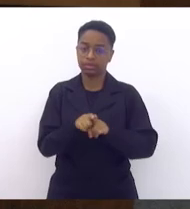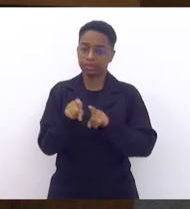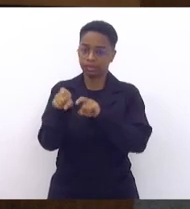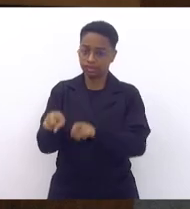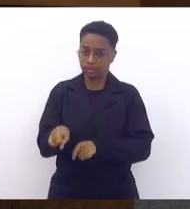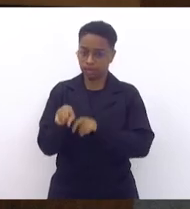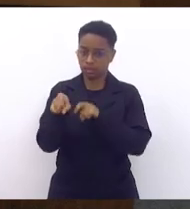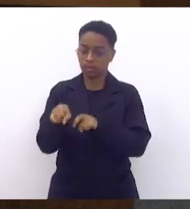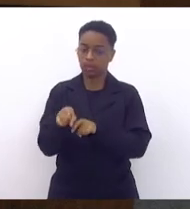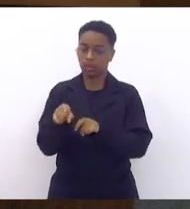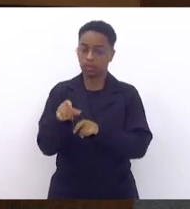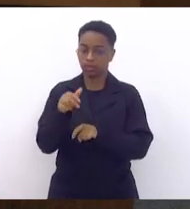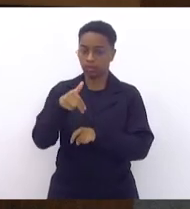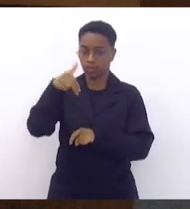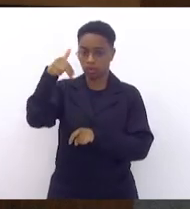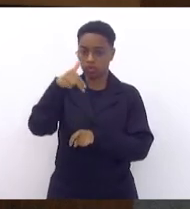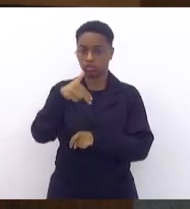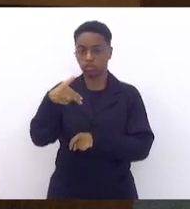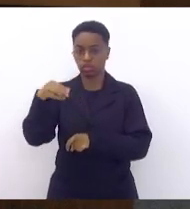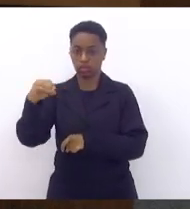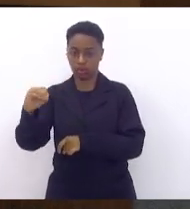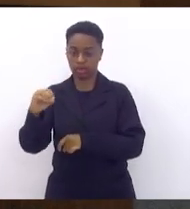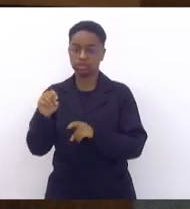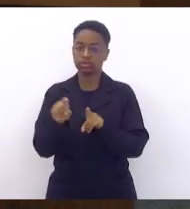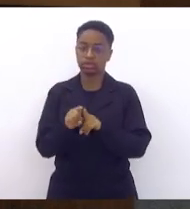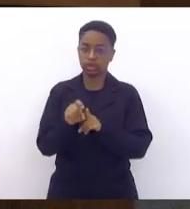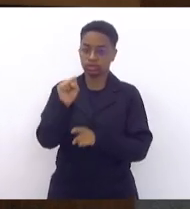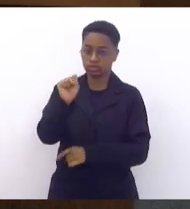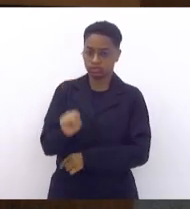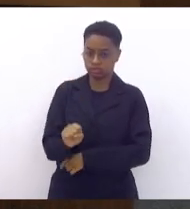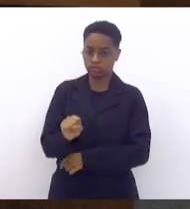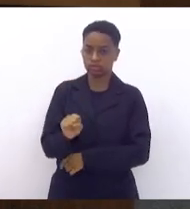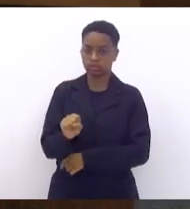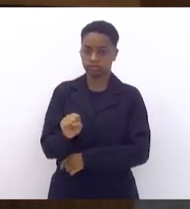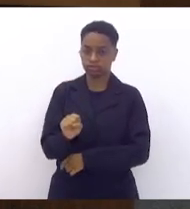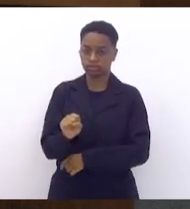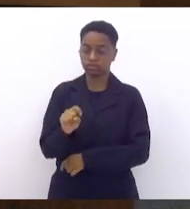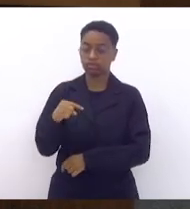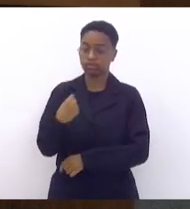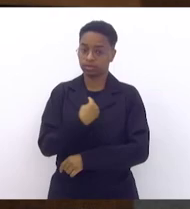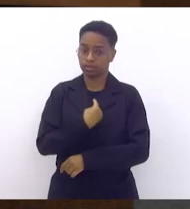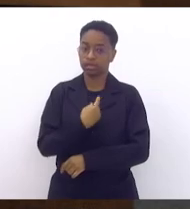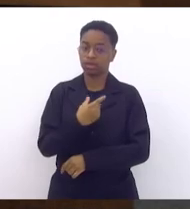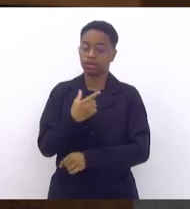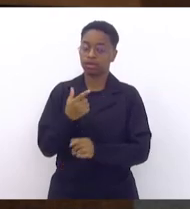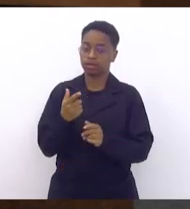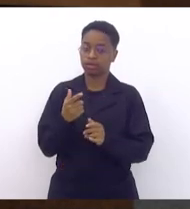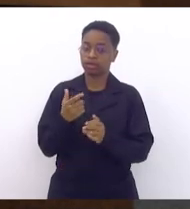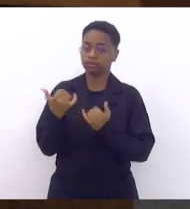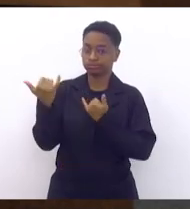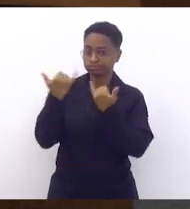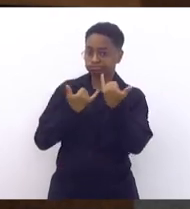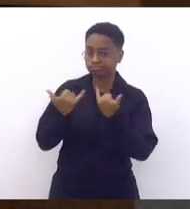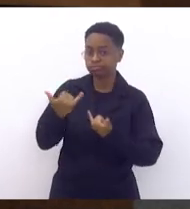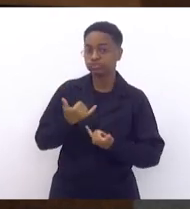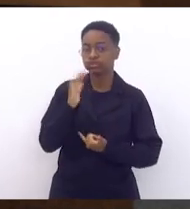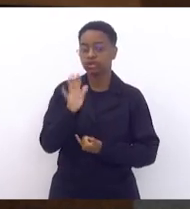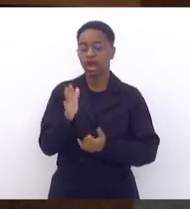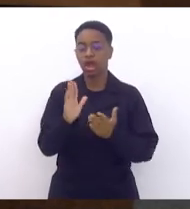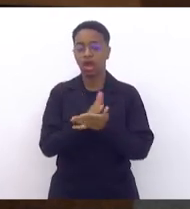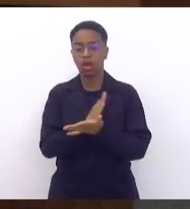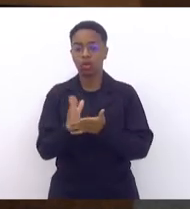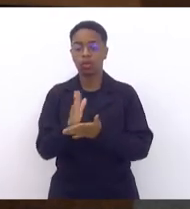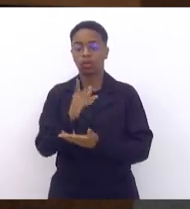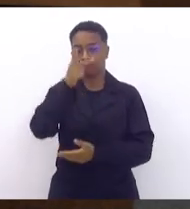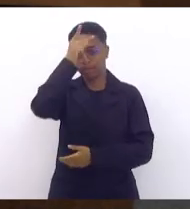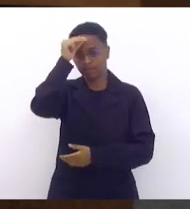Estado, na região norte e noroeste, também no sul do Estado, a gente já tem a informação de que algumas prefeituras